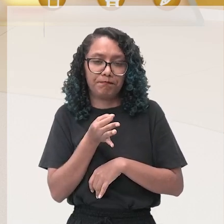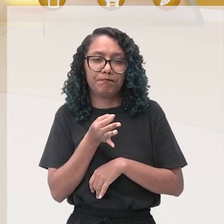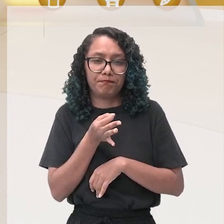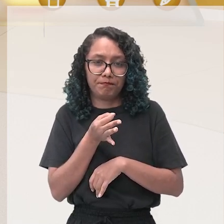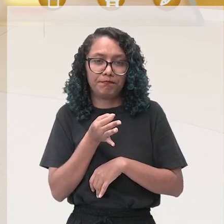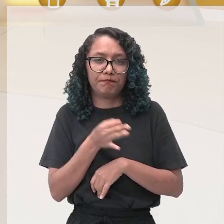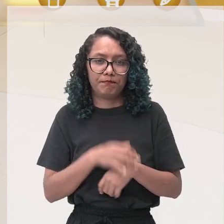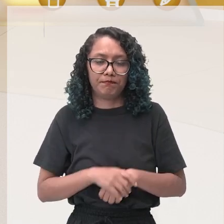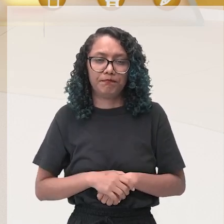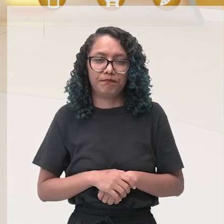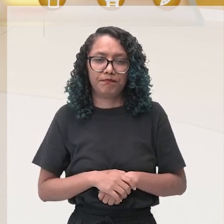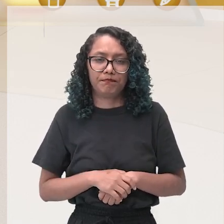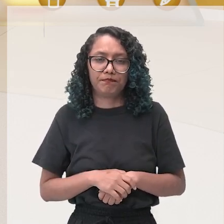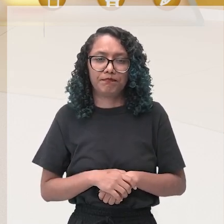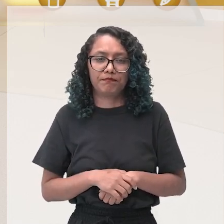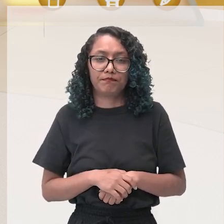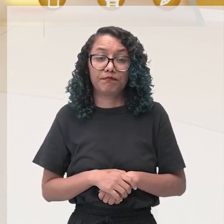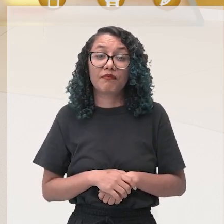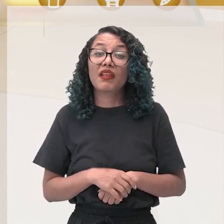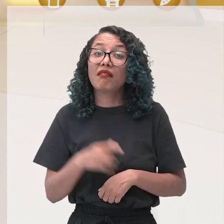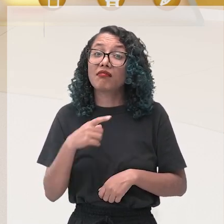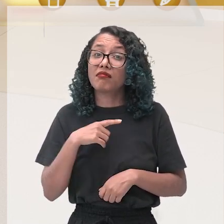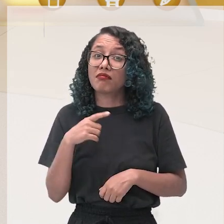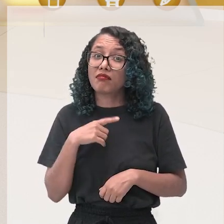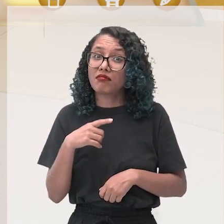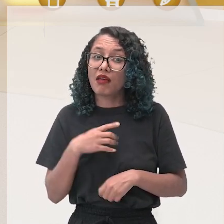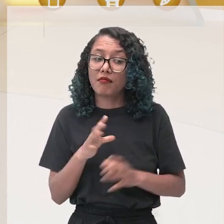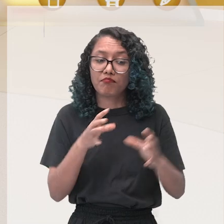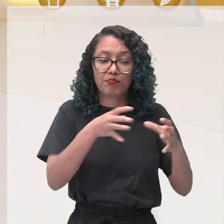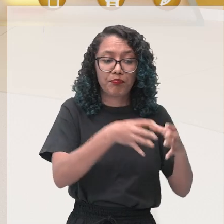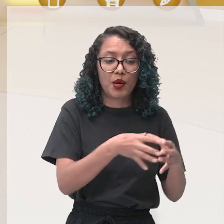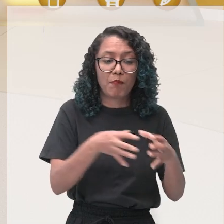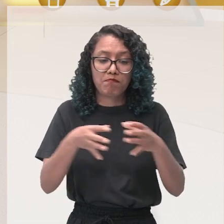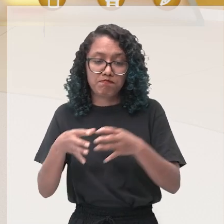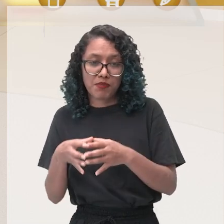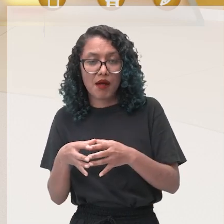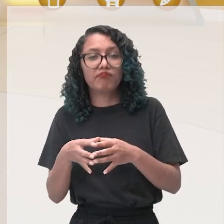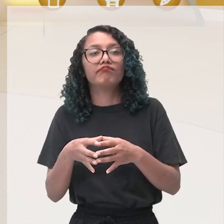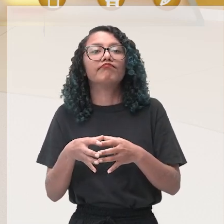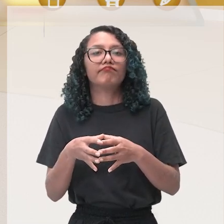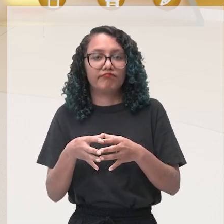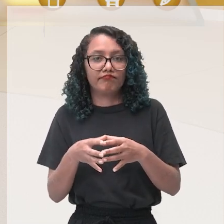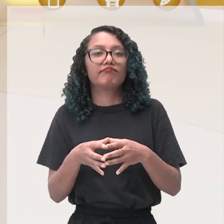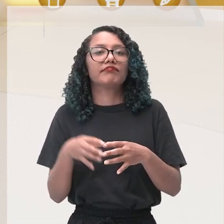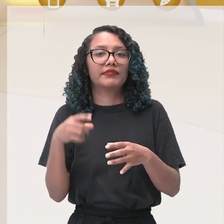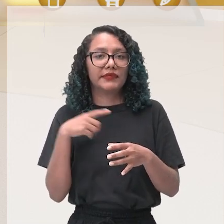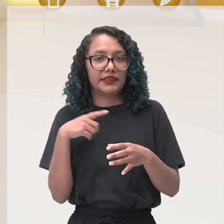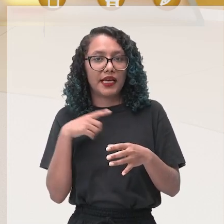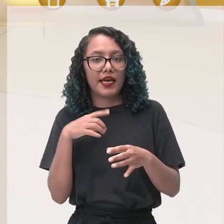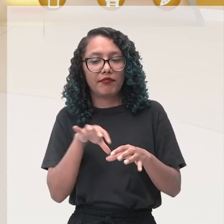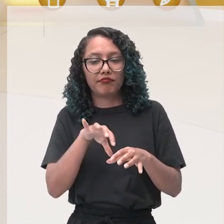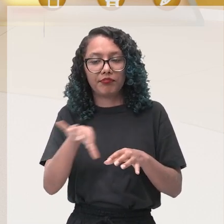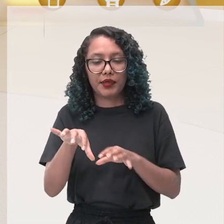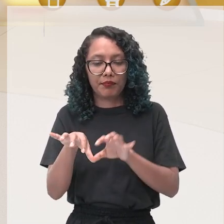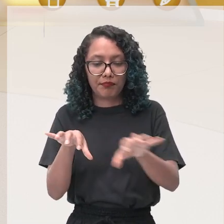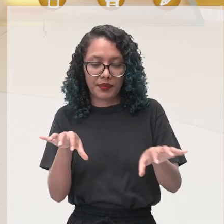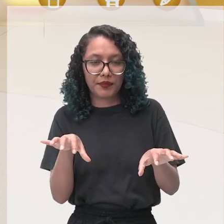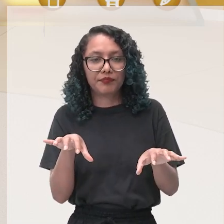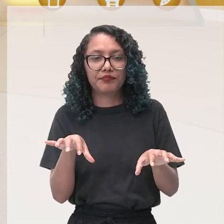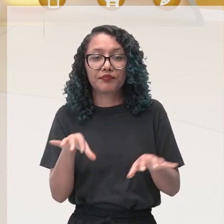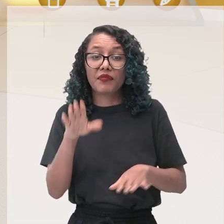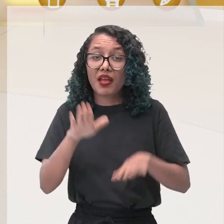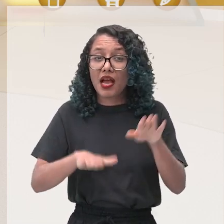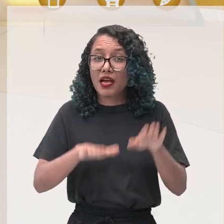o quê? Uma categorização, eles possuem uma divisão, né? Em um dado momento, eles podem